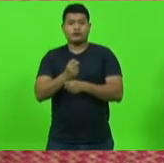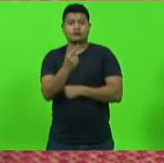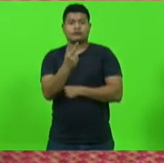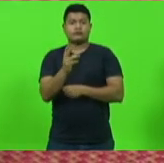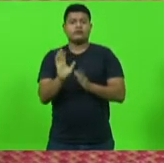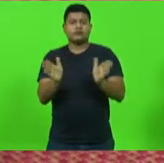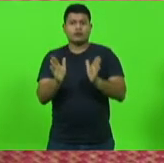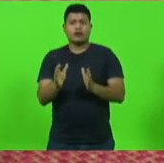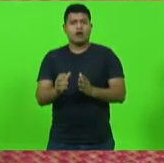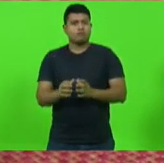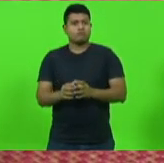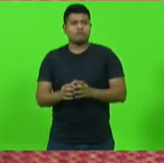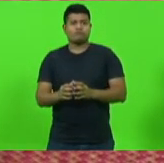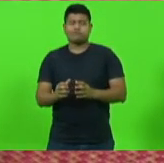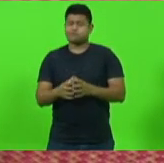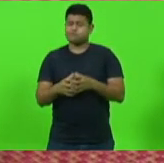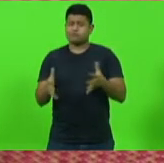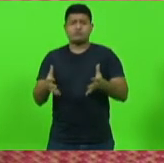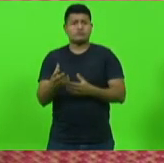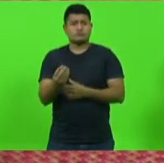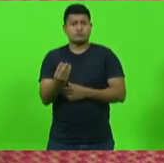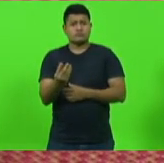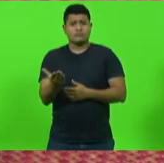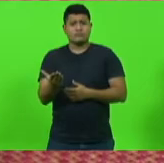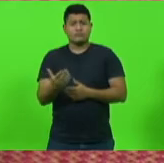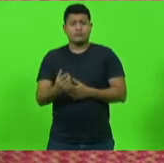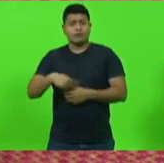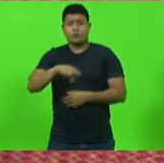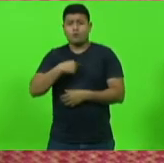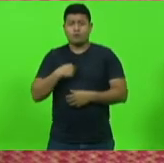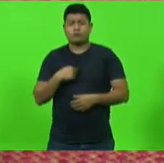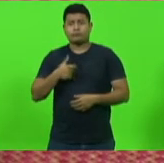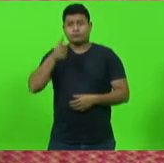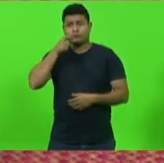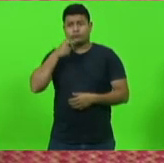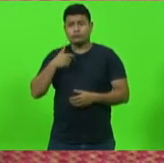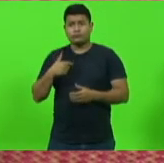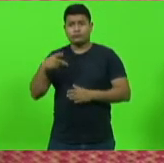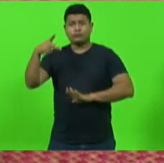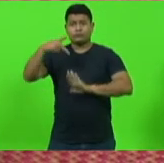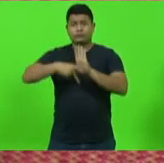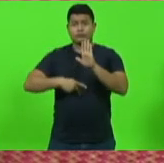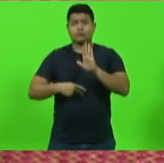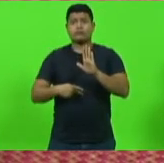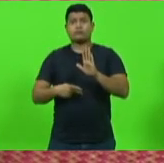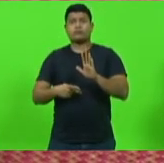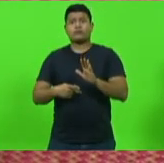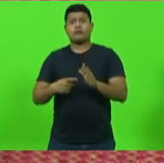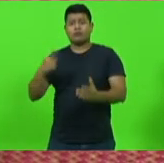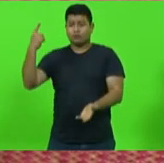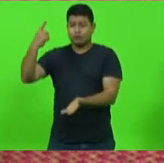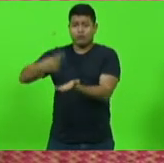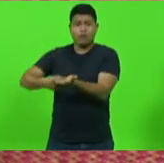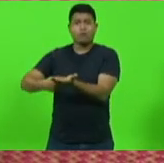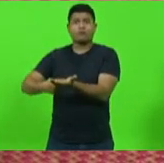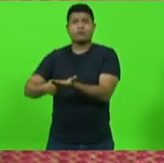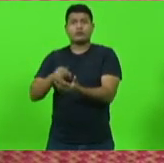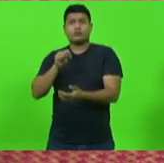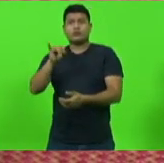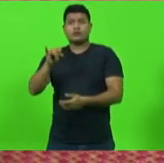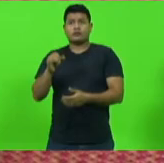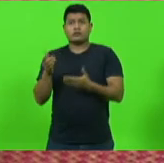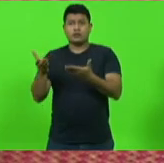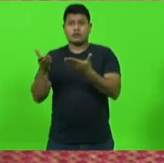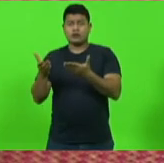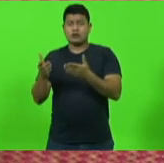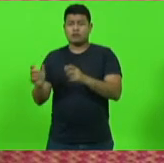Nós, novamente, acompanhamos a construção de um projeto, houve o acordo, se quiser dá para